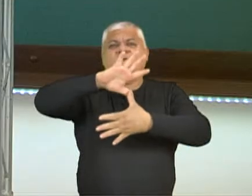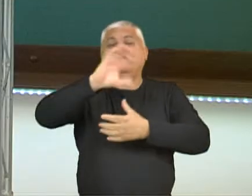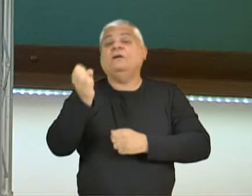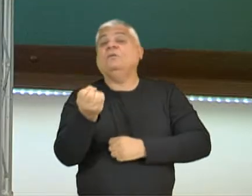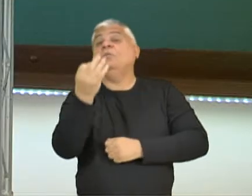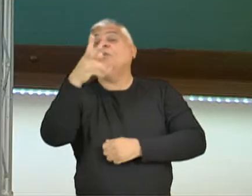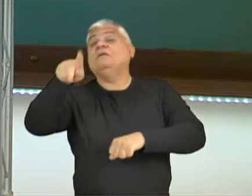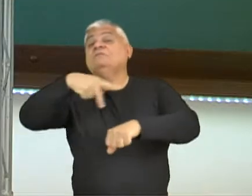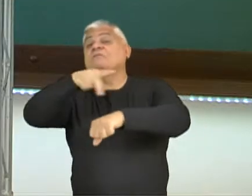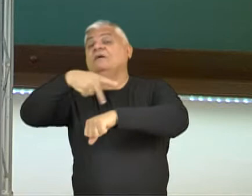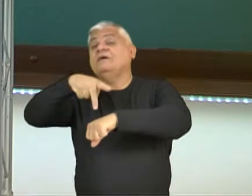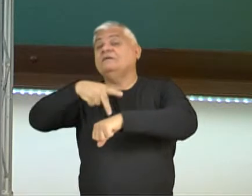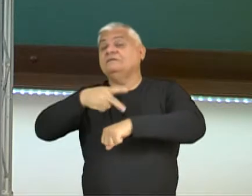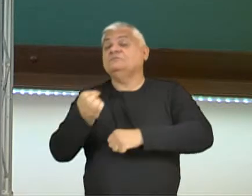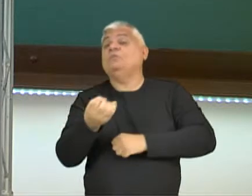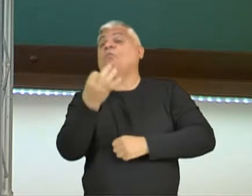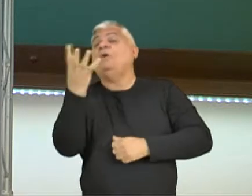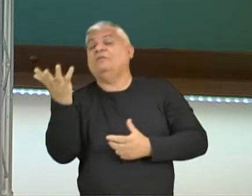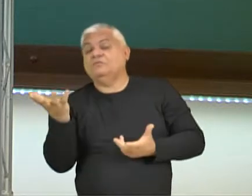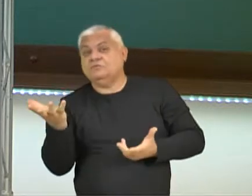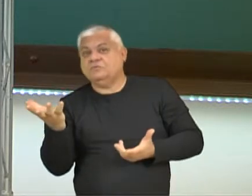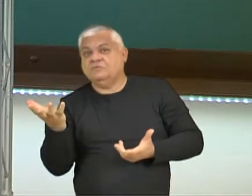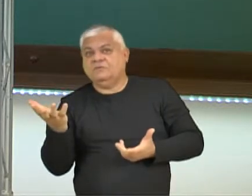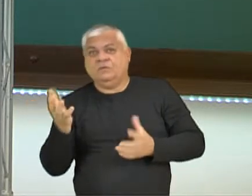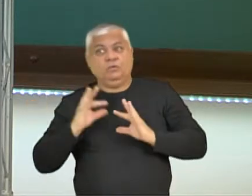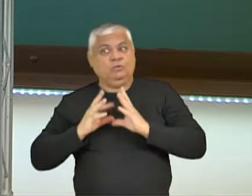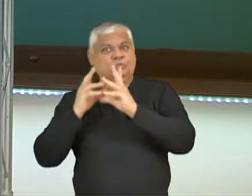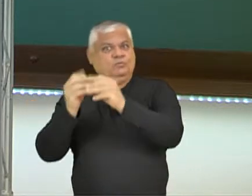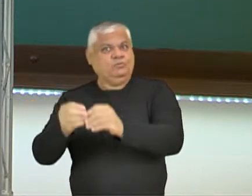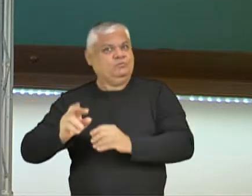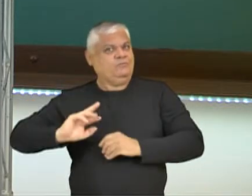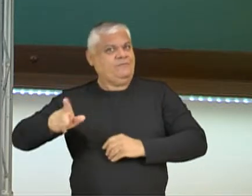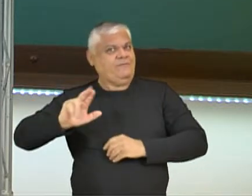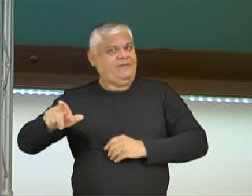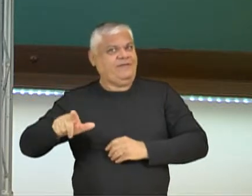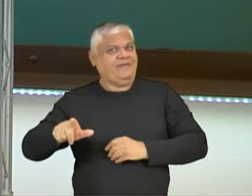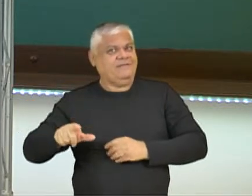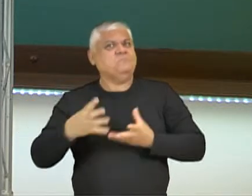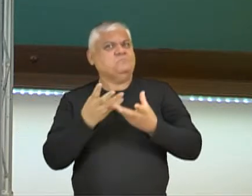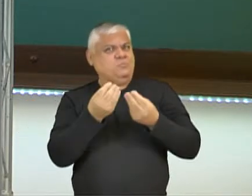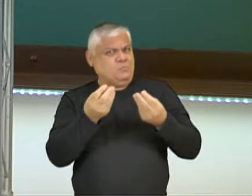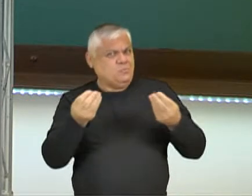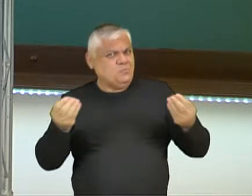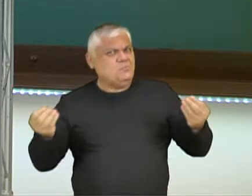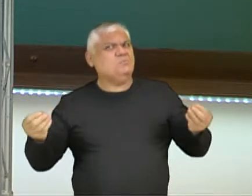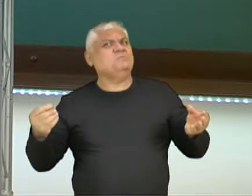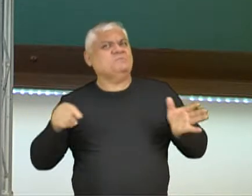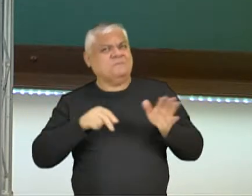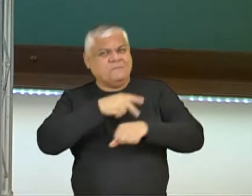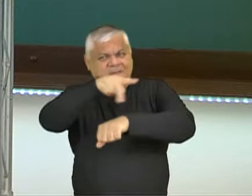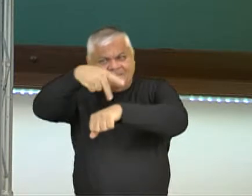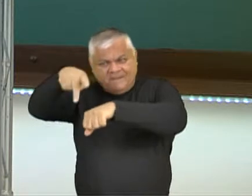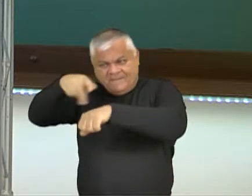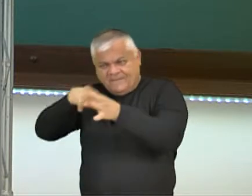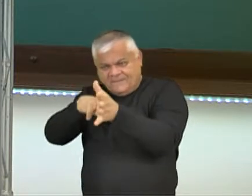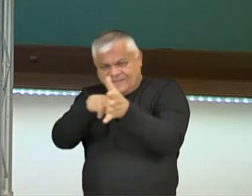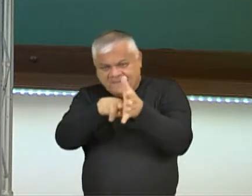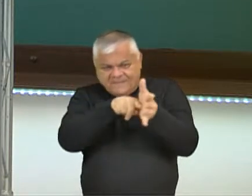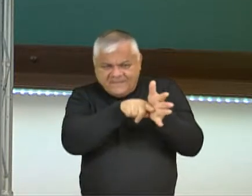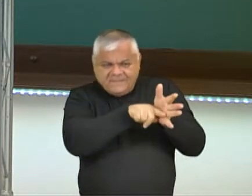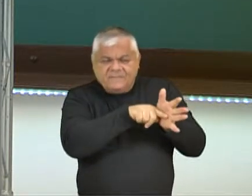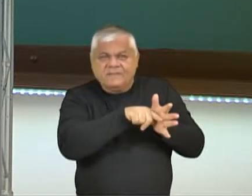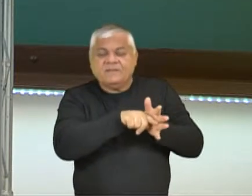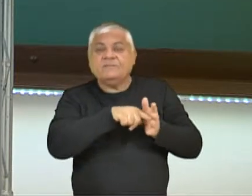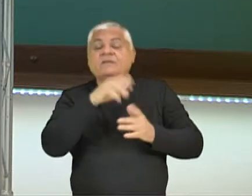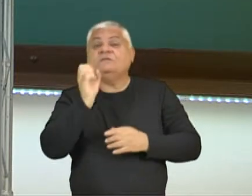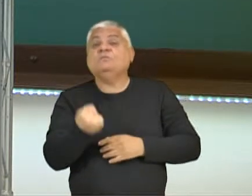que eu falei que foram muitos, mas não foram todos os países do planeta Terra, né? Porque eles tinham que ter essa ferramenta do